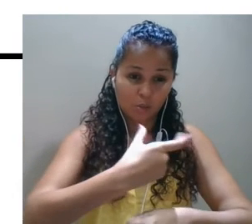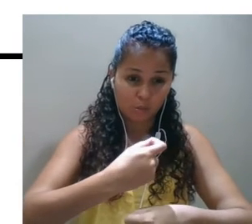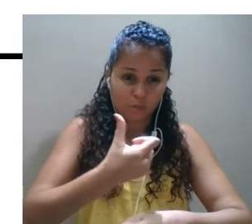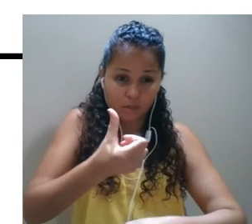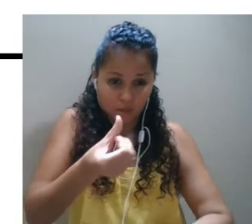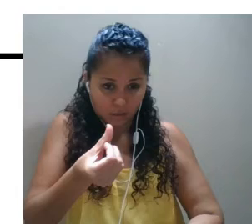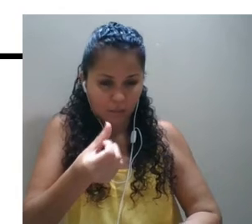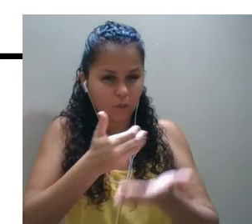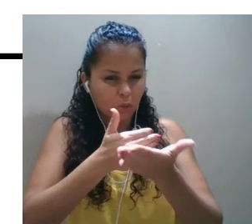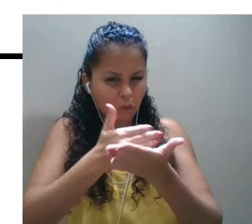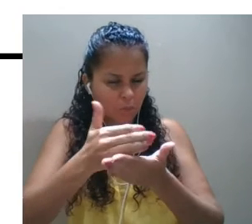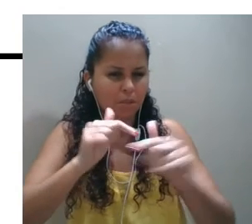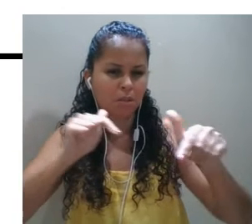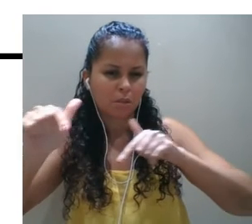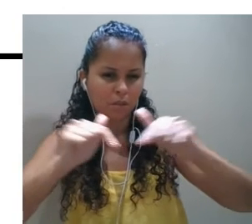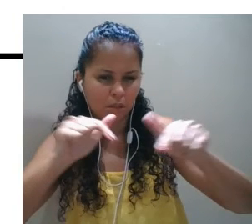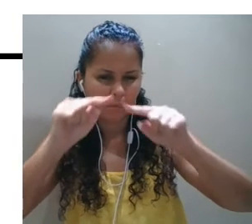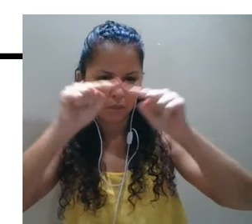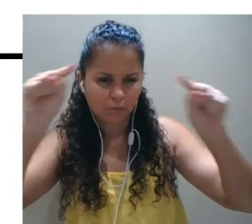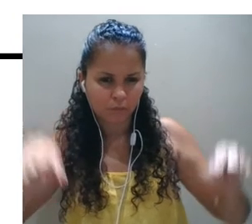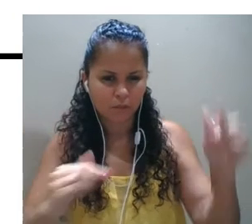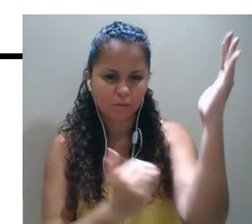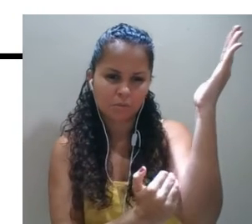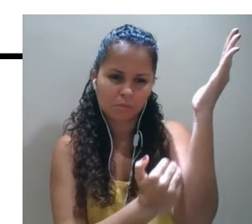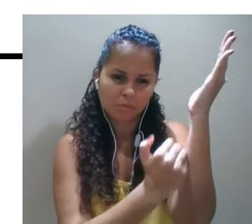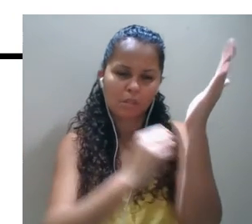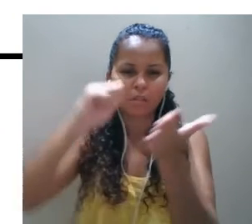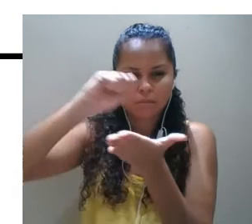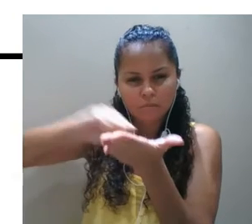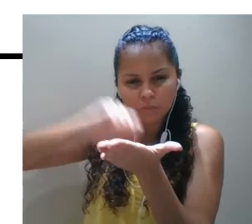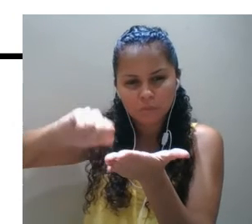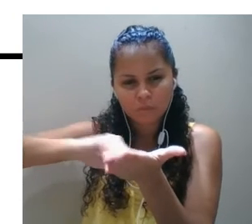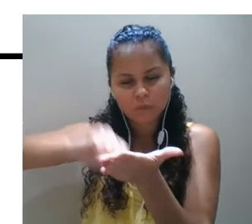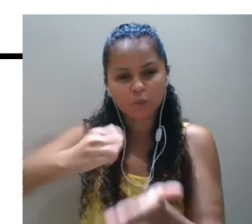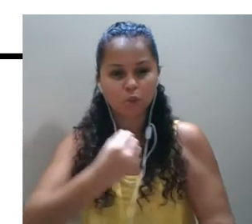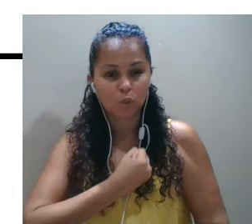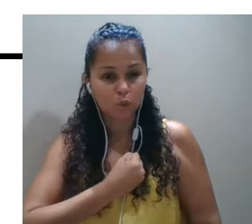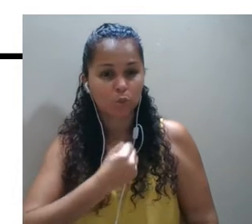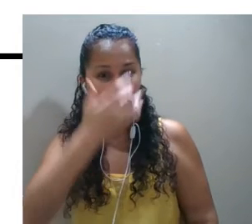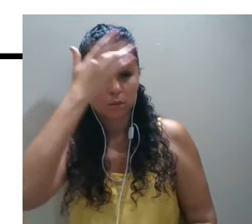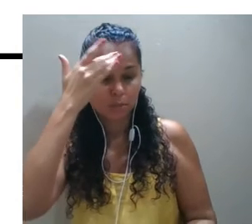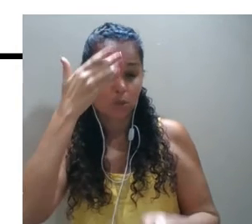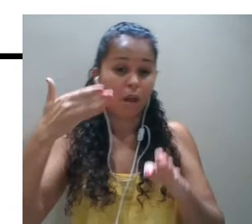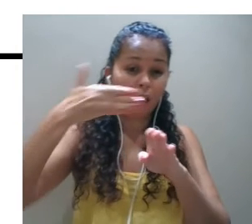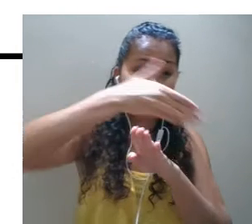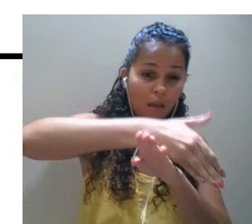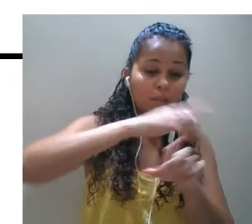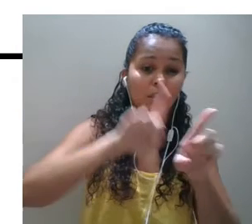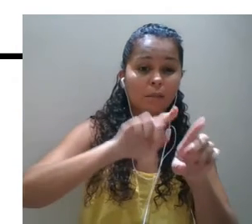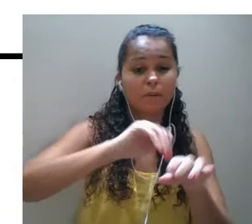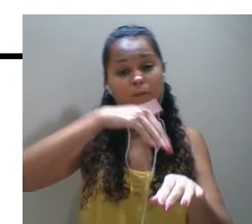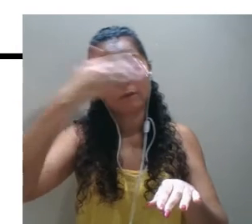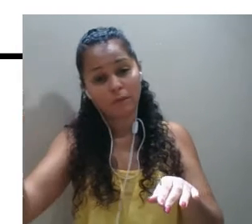ao iniciar suas atividades, uma sensorista registra tanto o número de pessoas que entram quanto o número de pessoas que saem do elevador